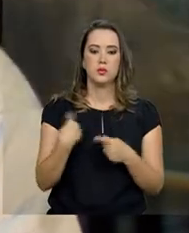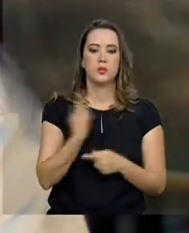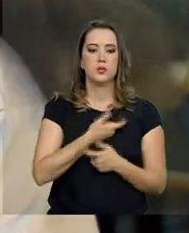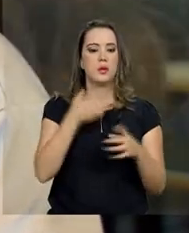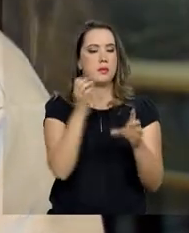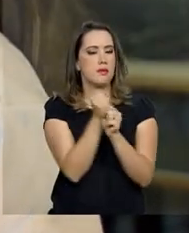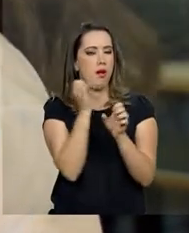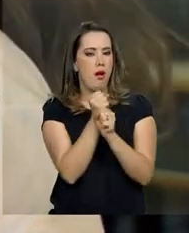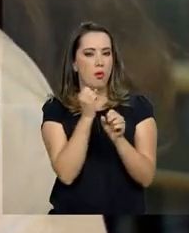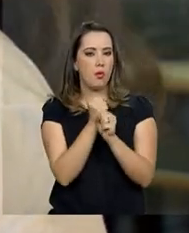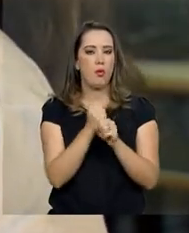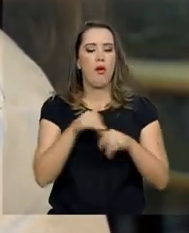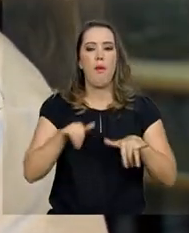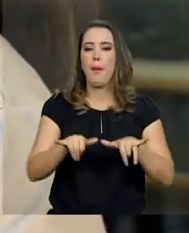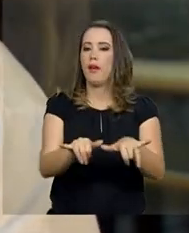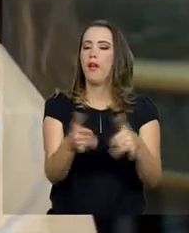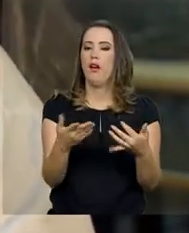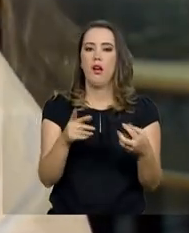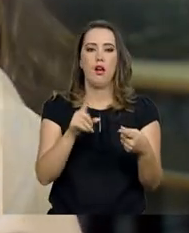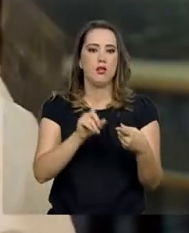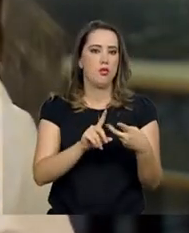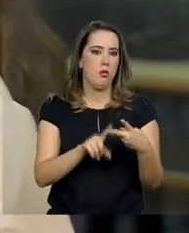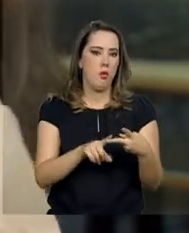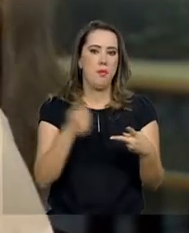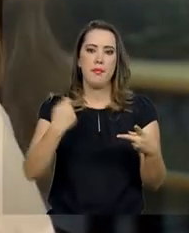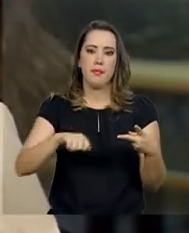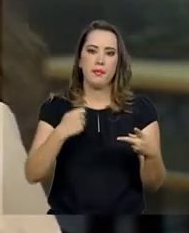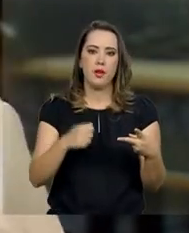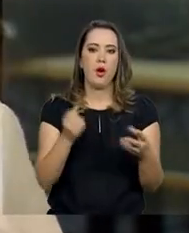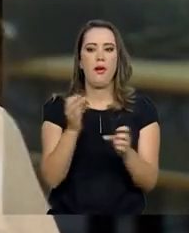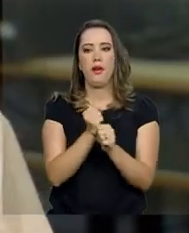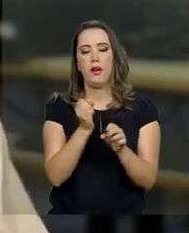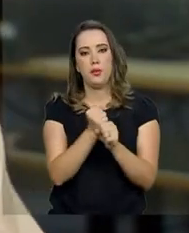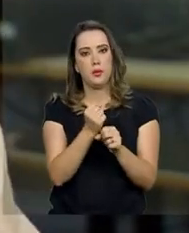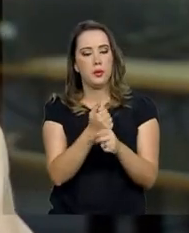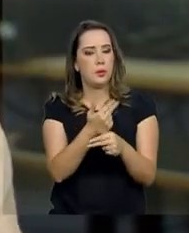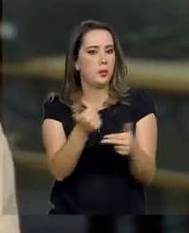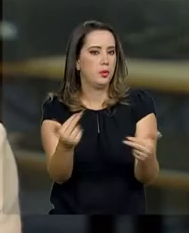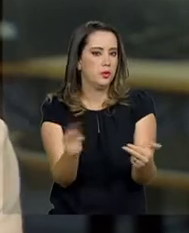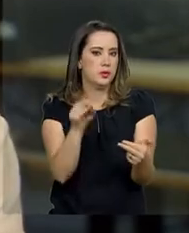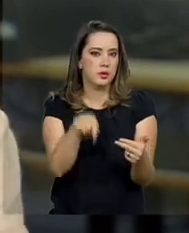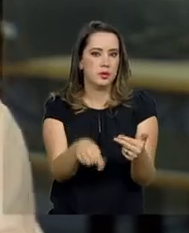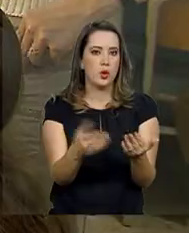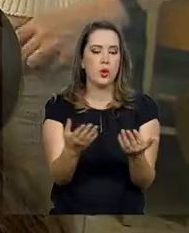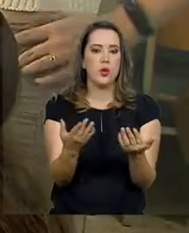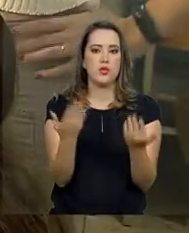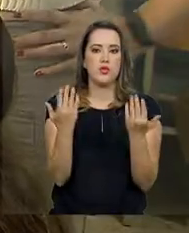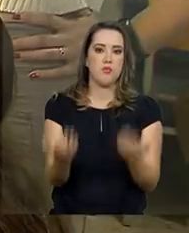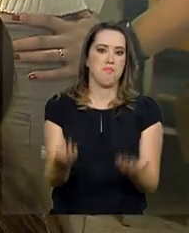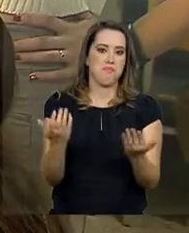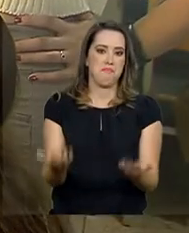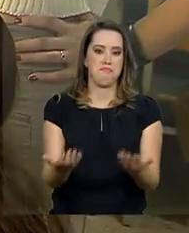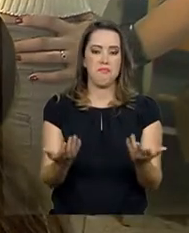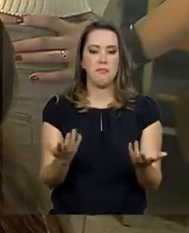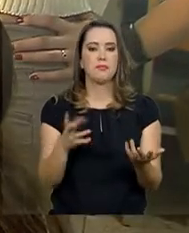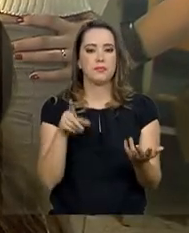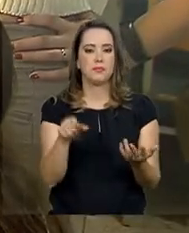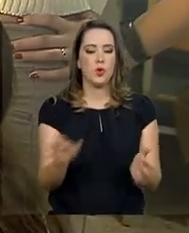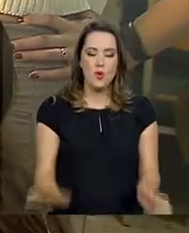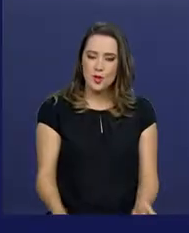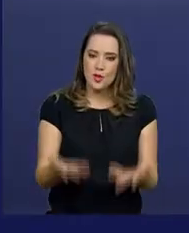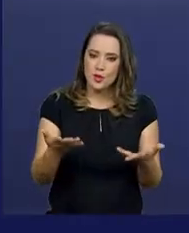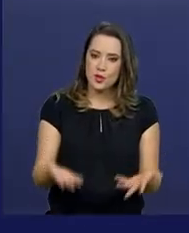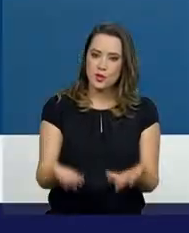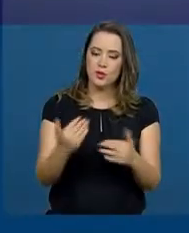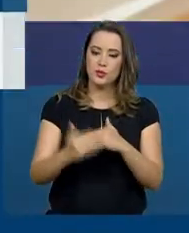fazer conta em supermercado. A gente tem que fazer conta de quilograma. O estímulo desde cedo é